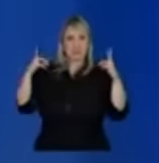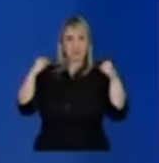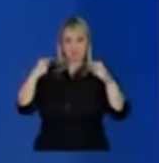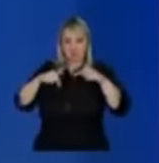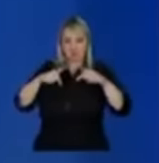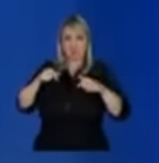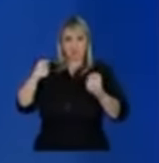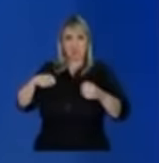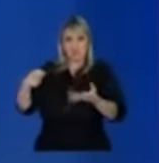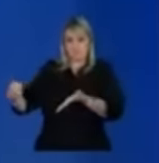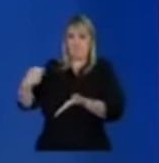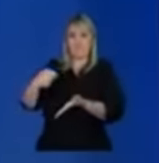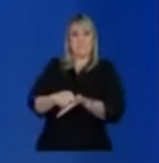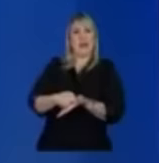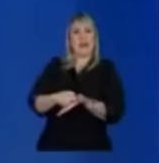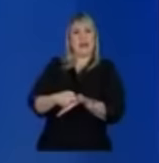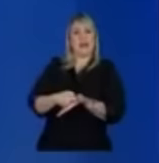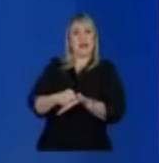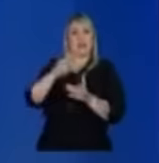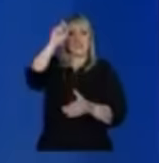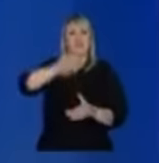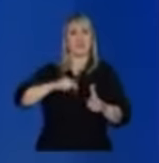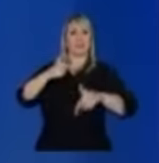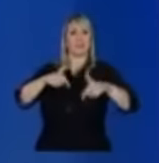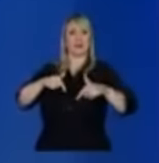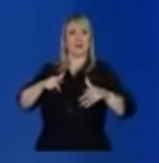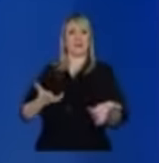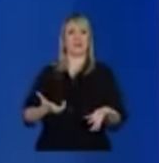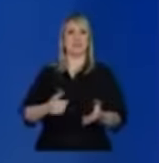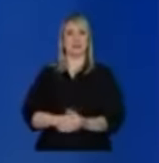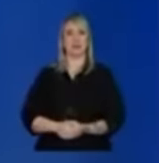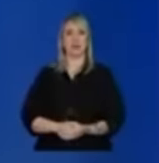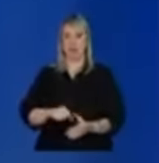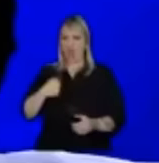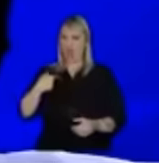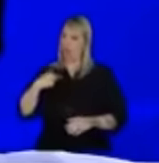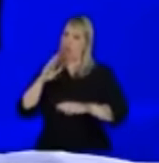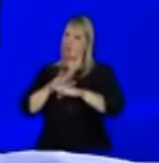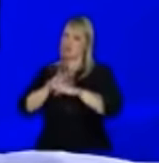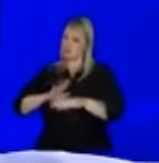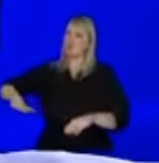trabalhar para eles, tem que pagar os encargos sociais e os direitos trabalhistas. Vou ajudar esse povo todo